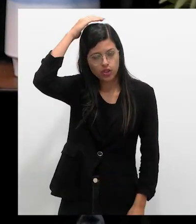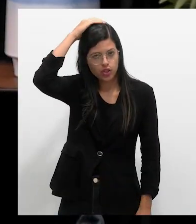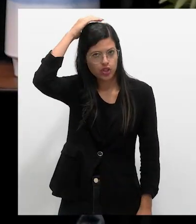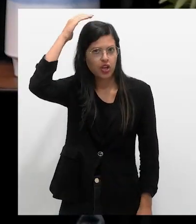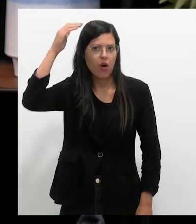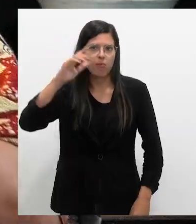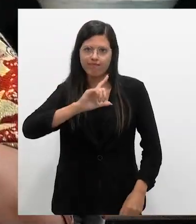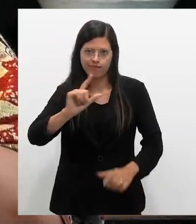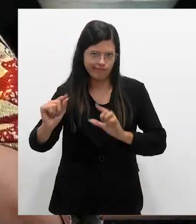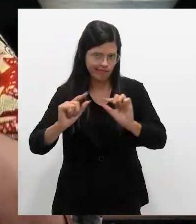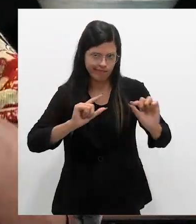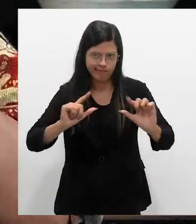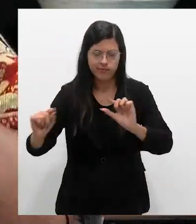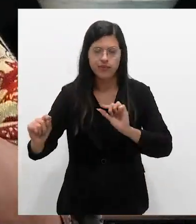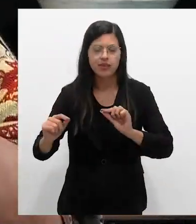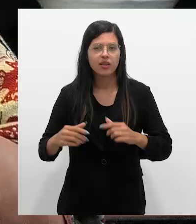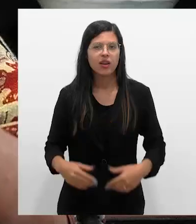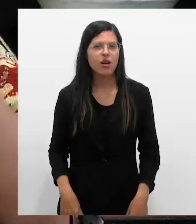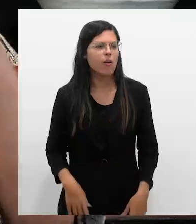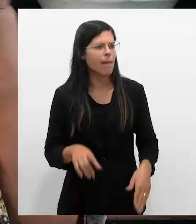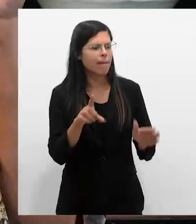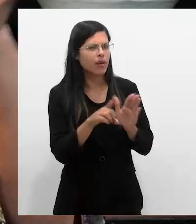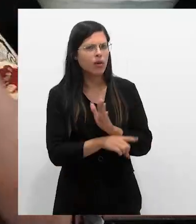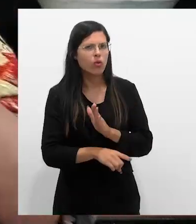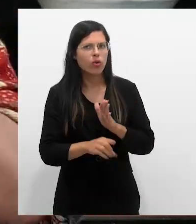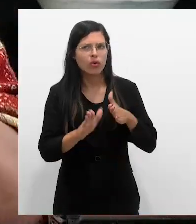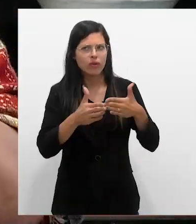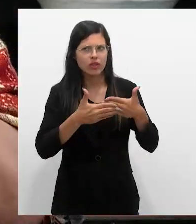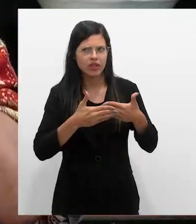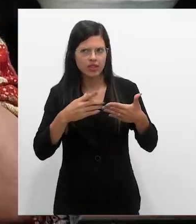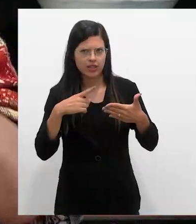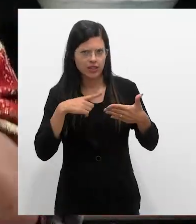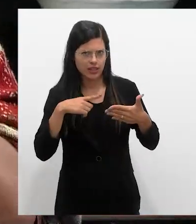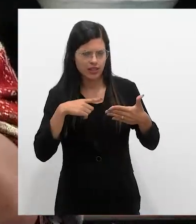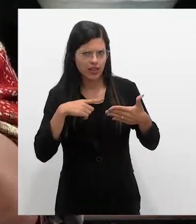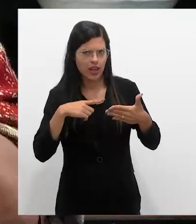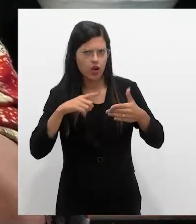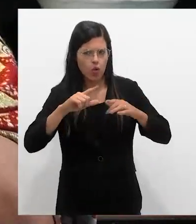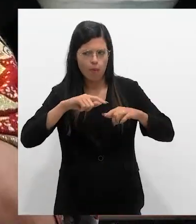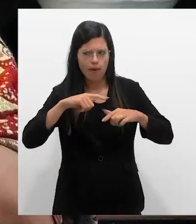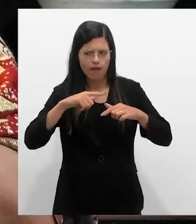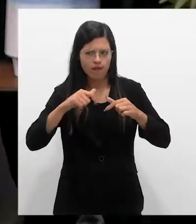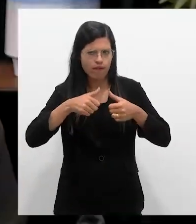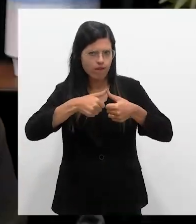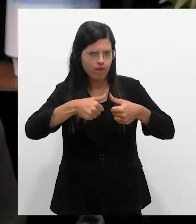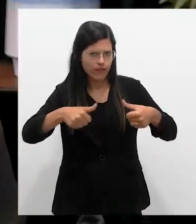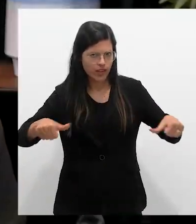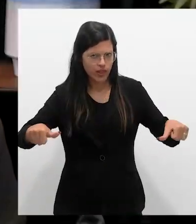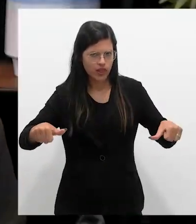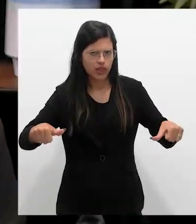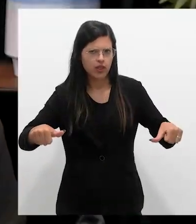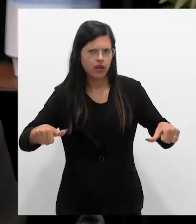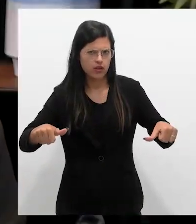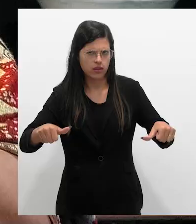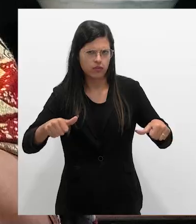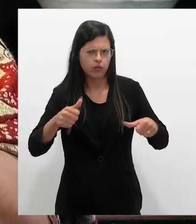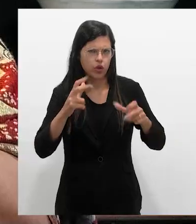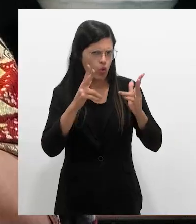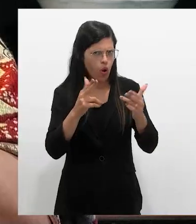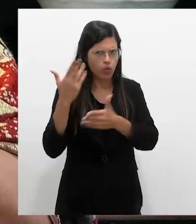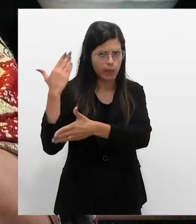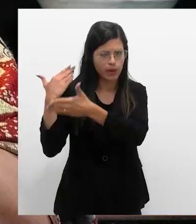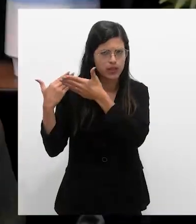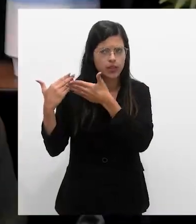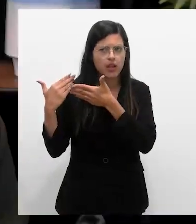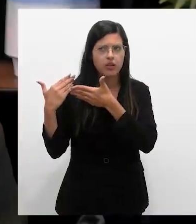cardeais eleitores. Só uma pergunta, e quando fecha, ainda tem aquela fita com lacre? Como se fazia antigamente? Ah,